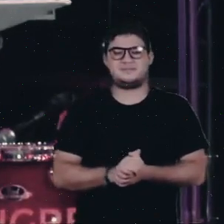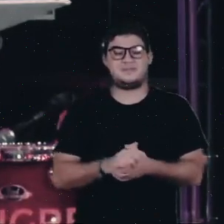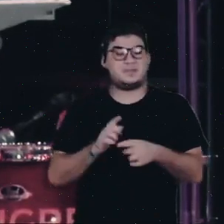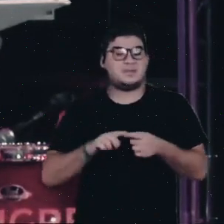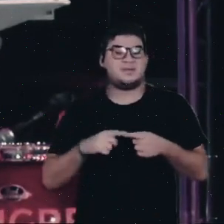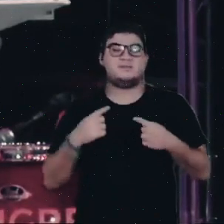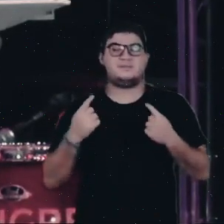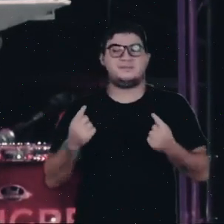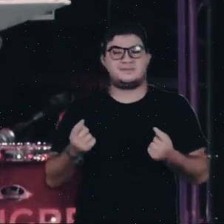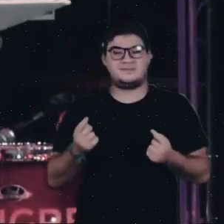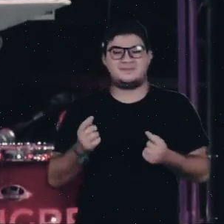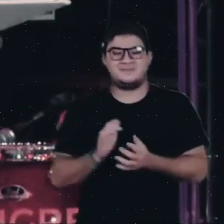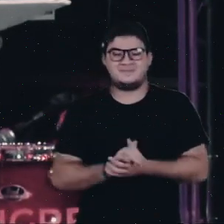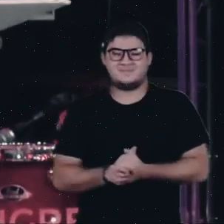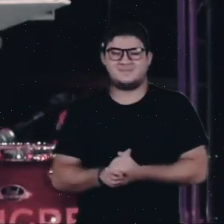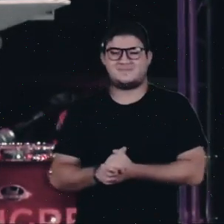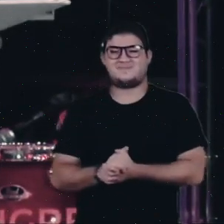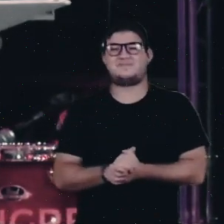Mas,